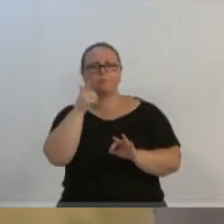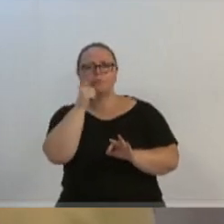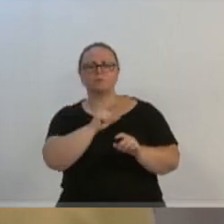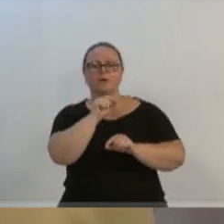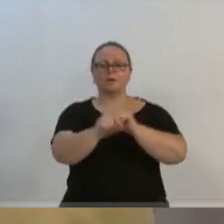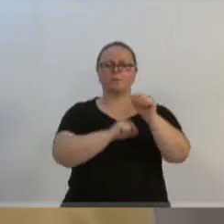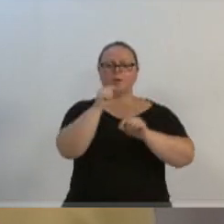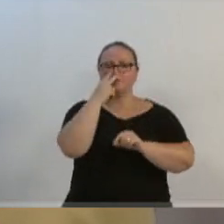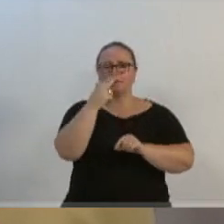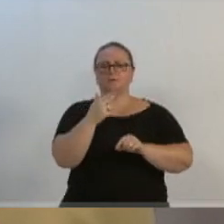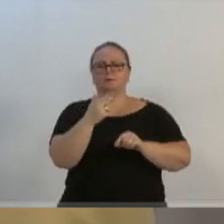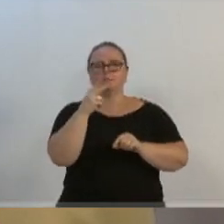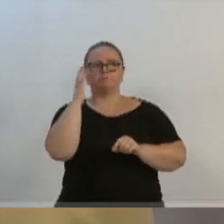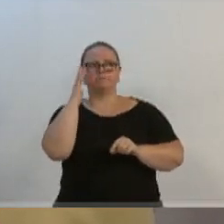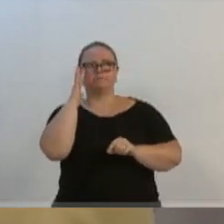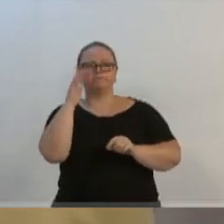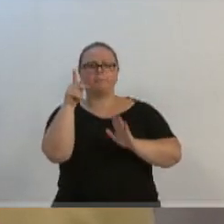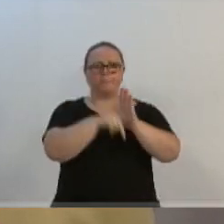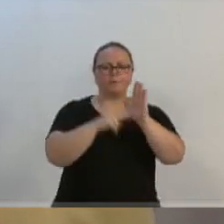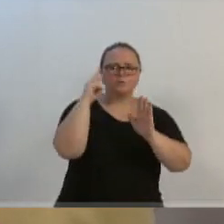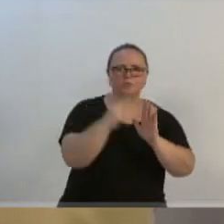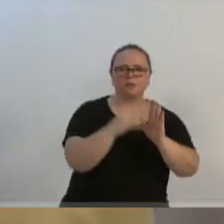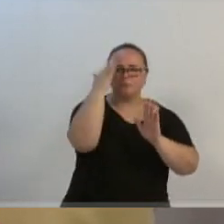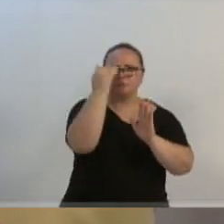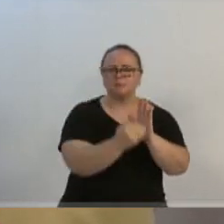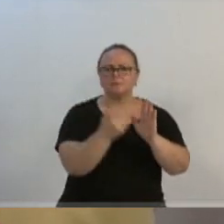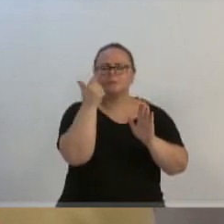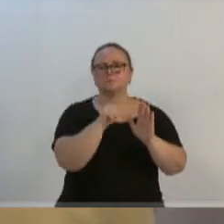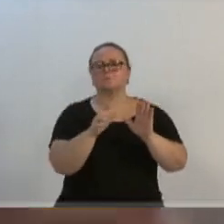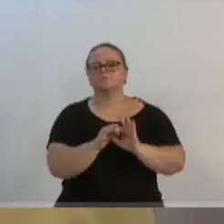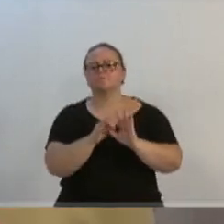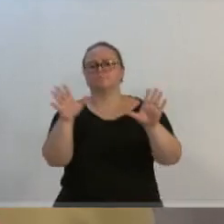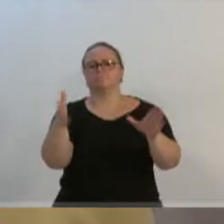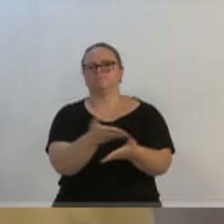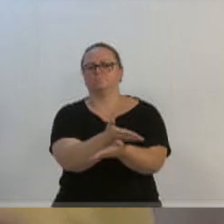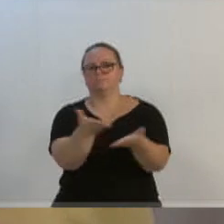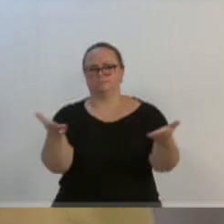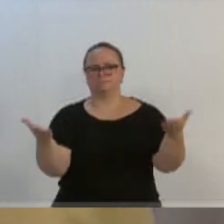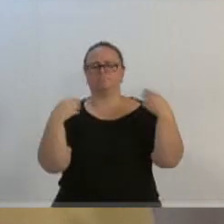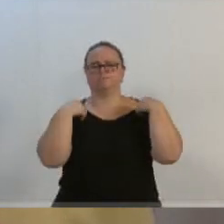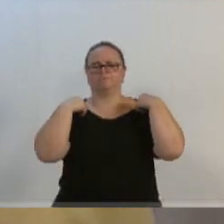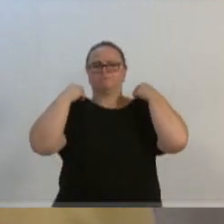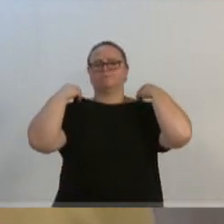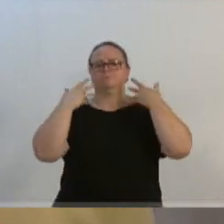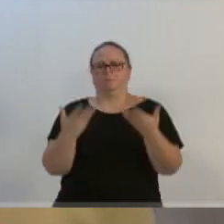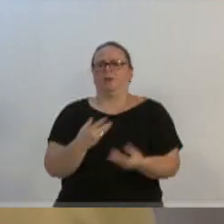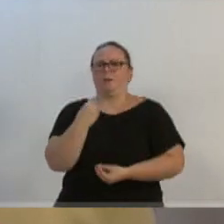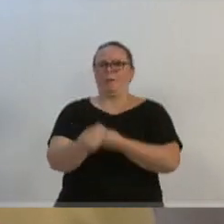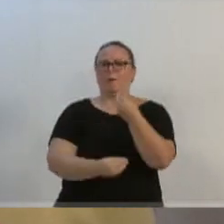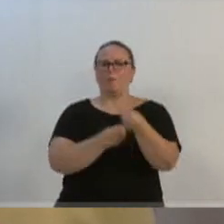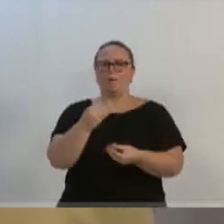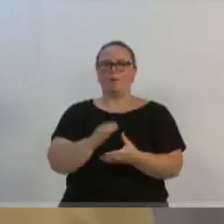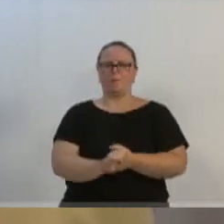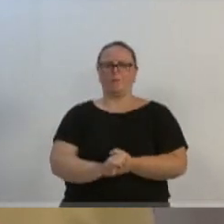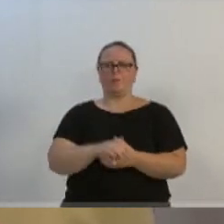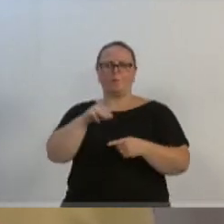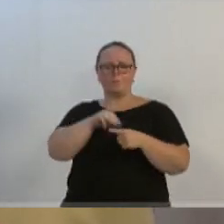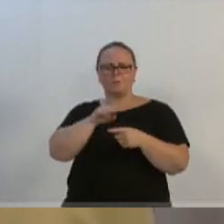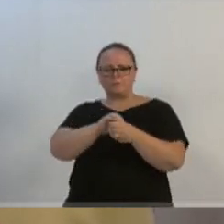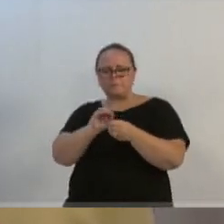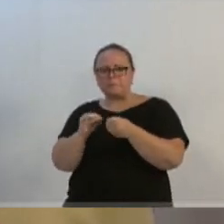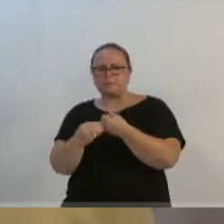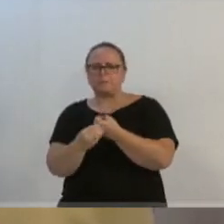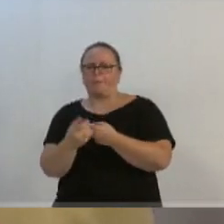atrás deste projeto também, para que possa colocar aqui à disposição do Blumenau. Não é possível que municípios aí em nossa volta estão entregando 500, 1.000, 2.000,